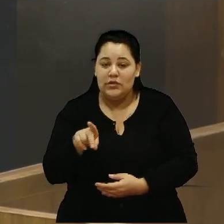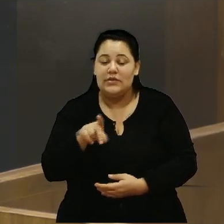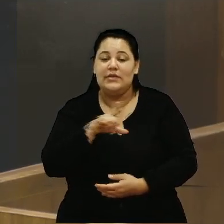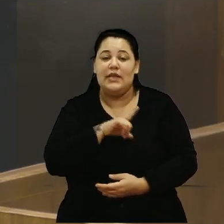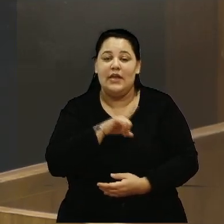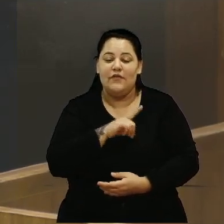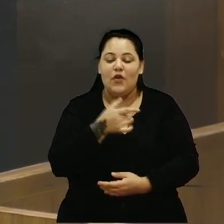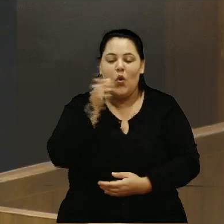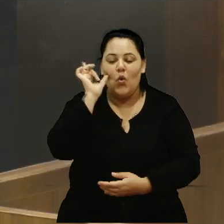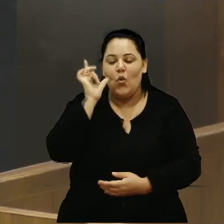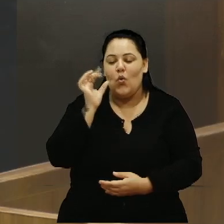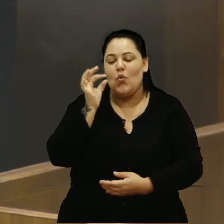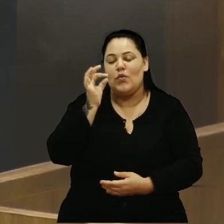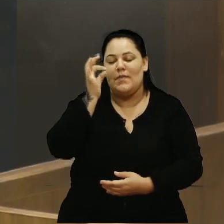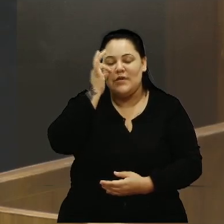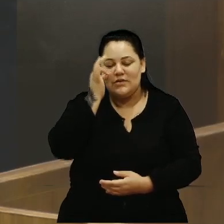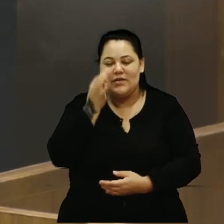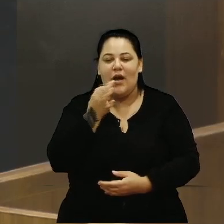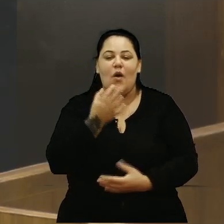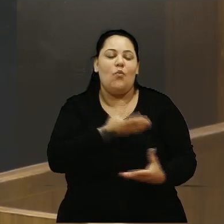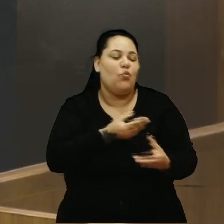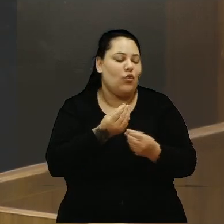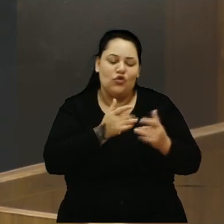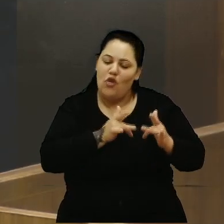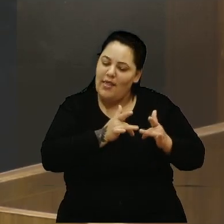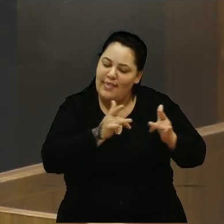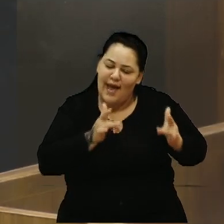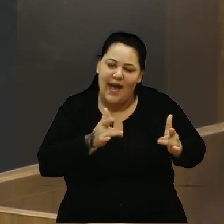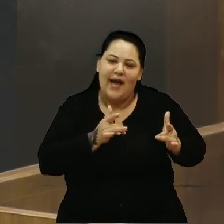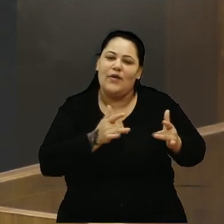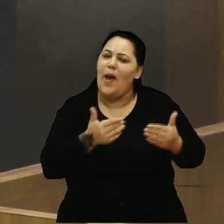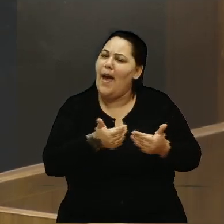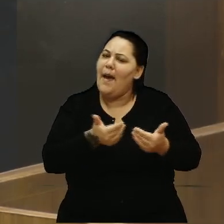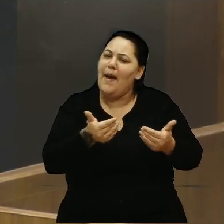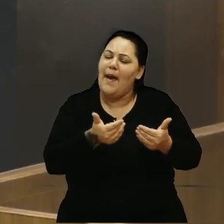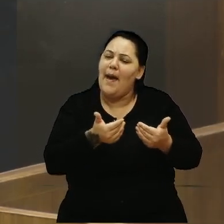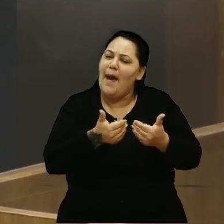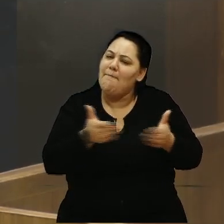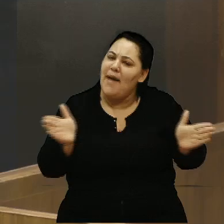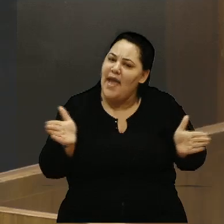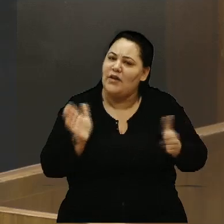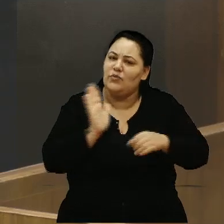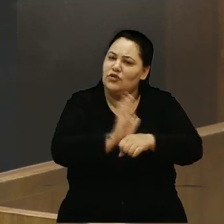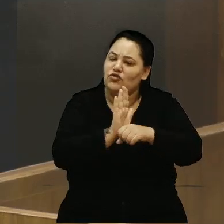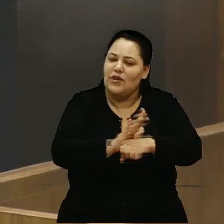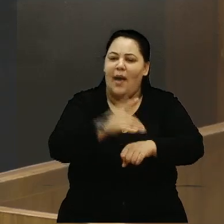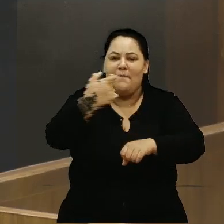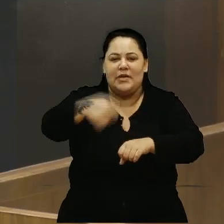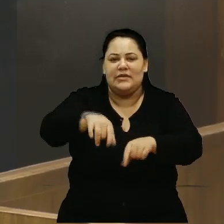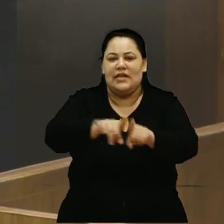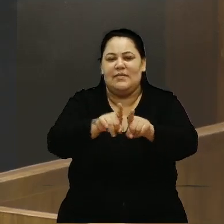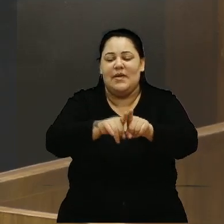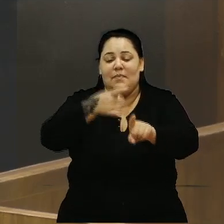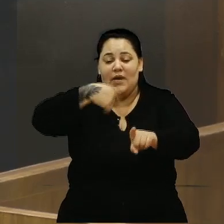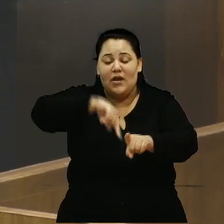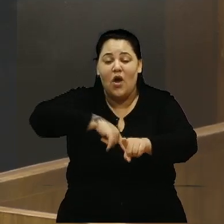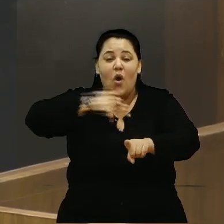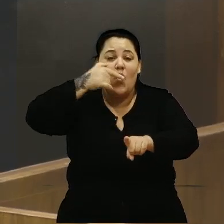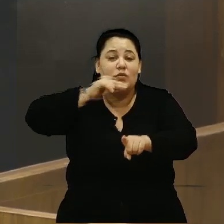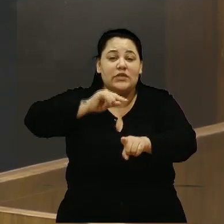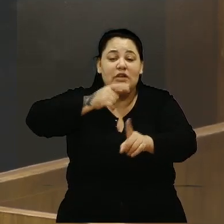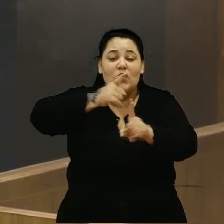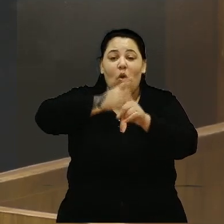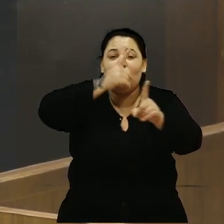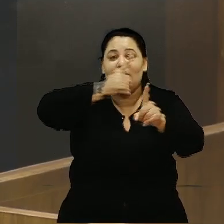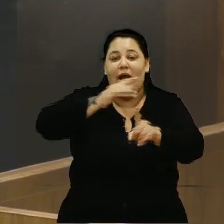se colocando à disposição para ajudar no que for preciso, enfim, para a gente realmente trazer uma